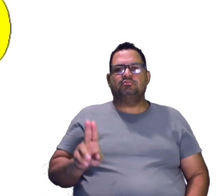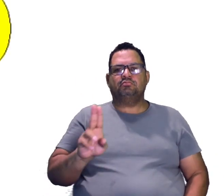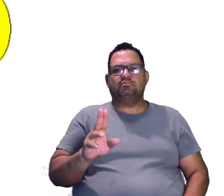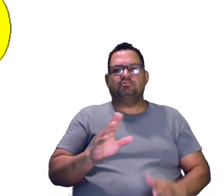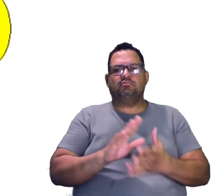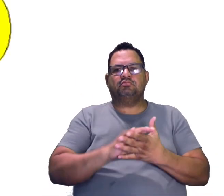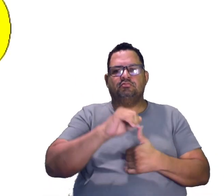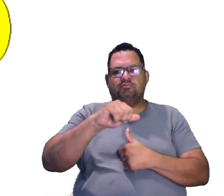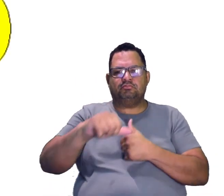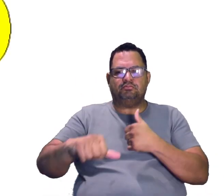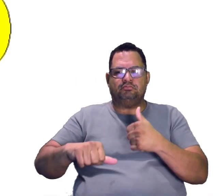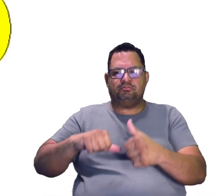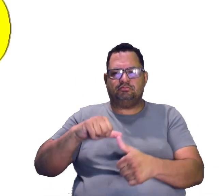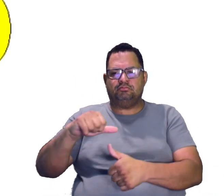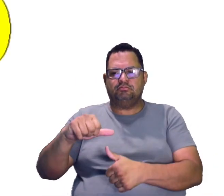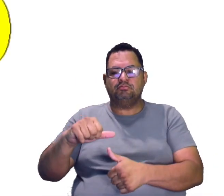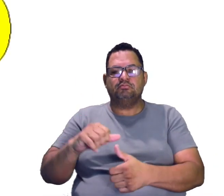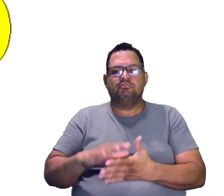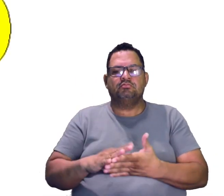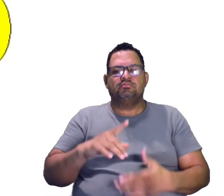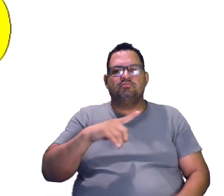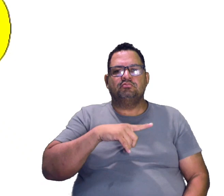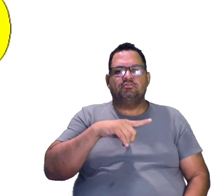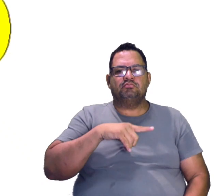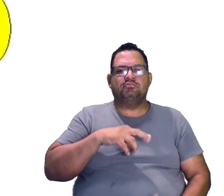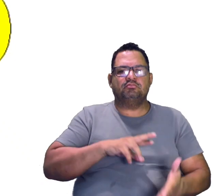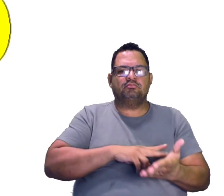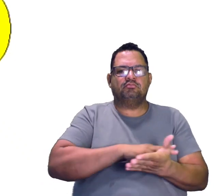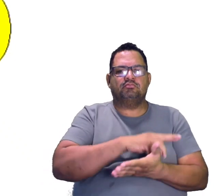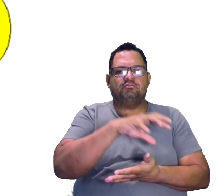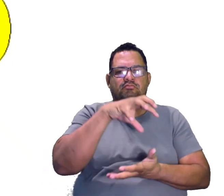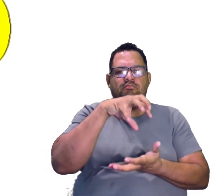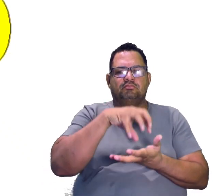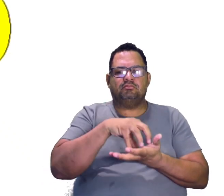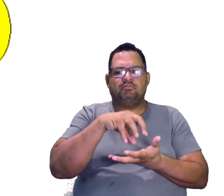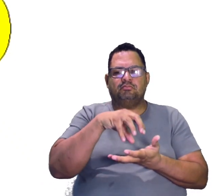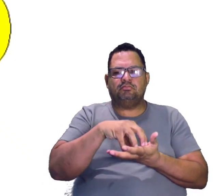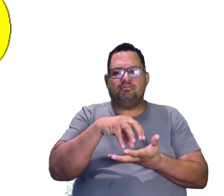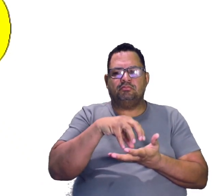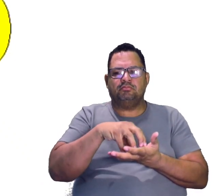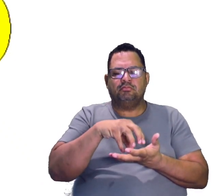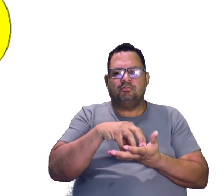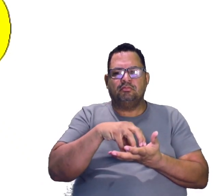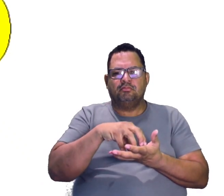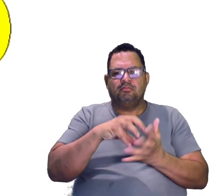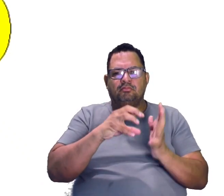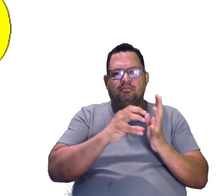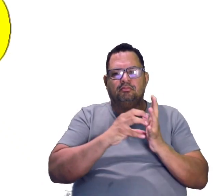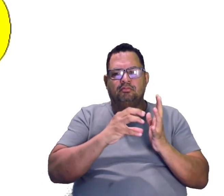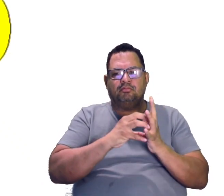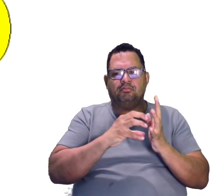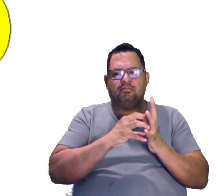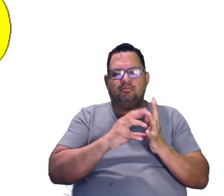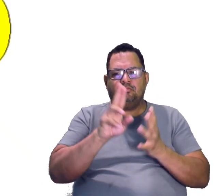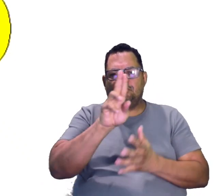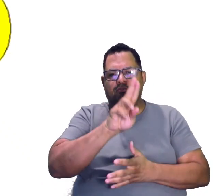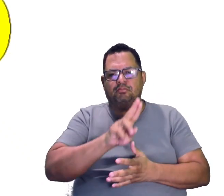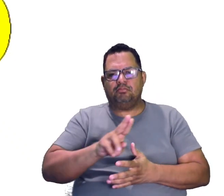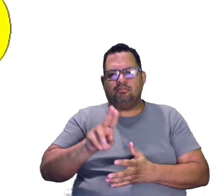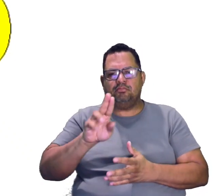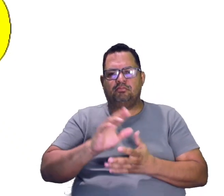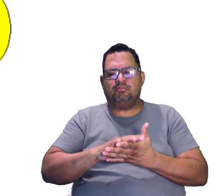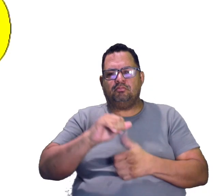na transmutação. Também existem muitos símbolos, né, professor Almeida, que é utilizado nesse meio